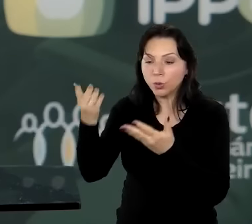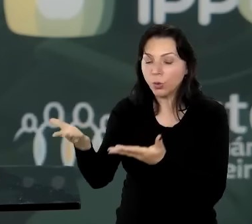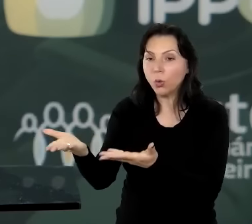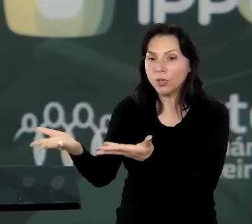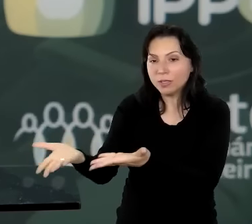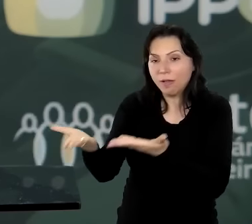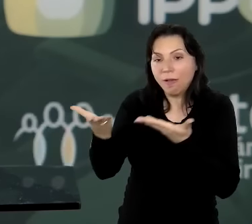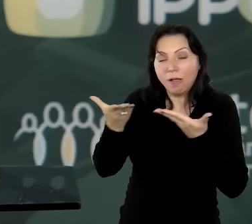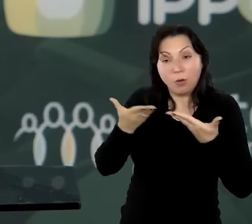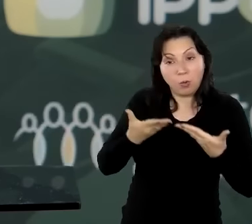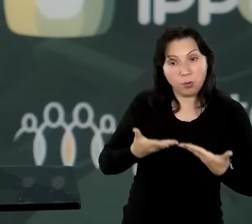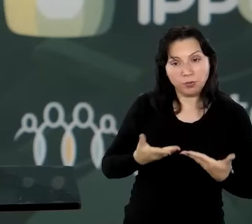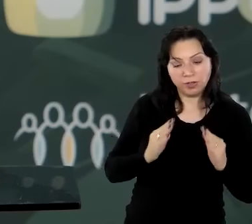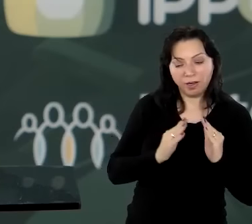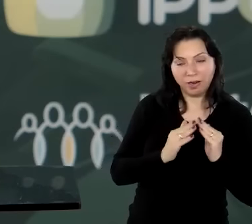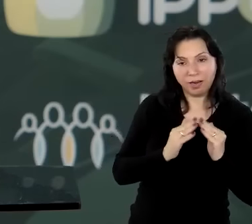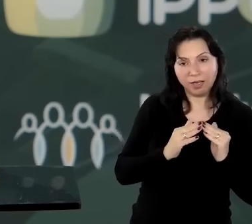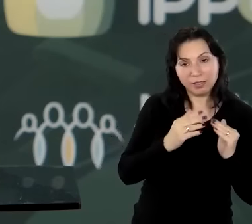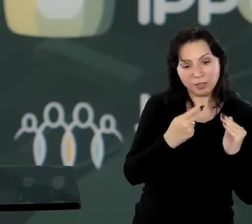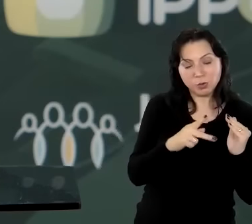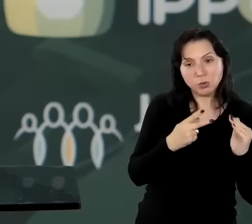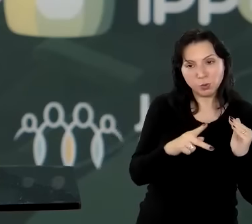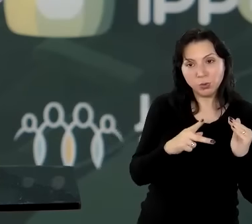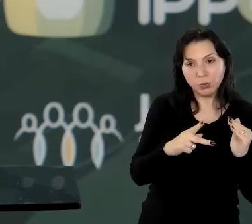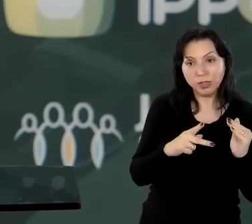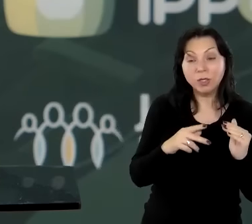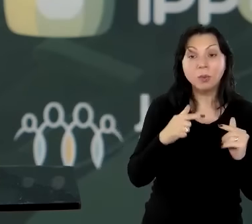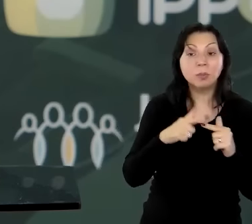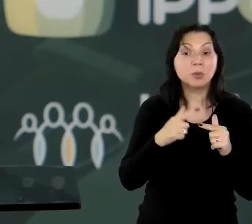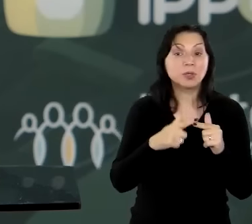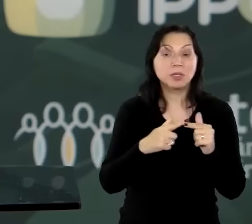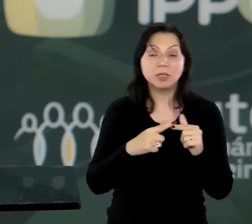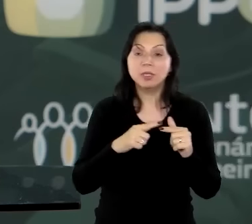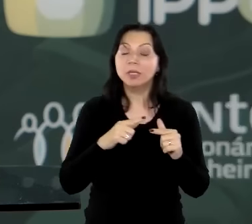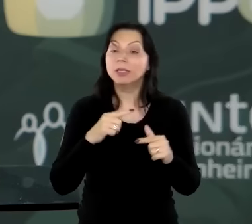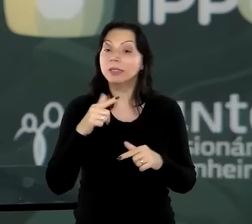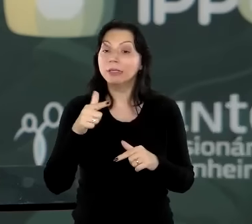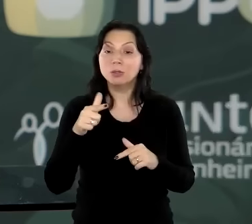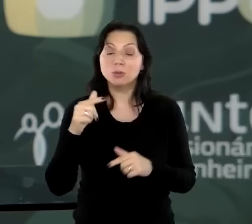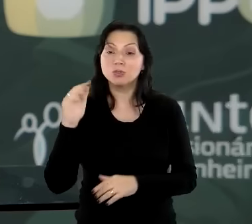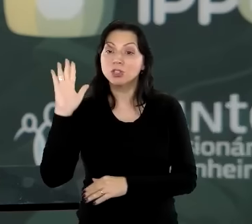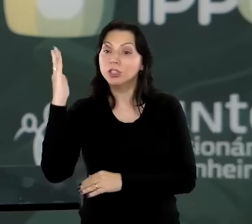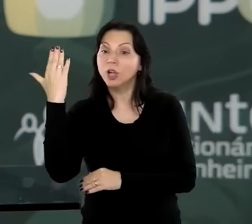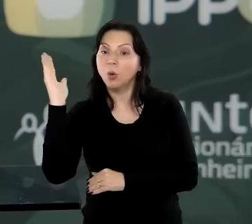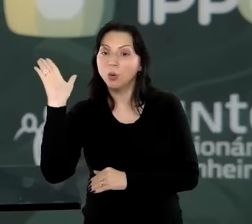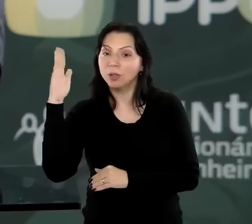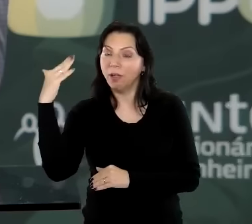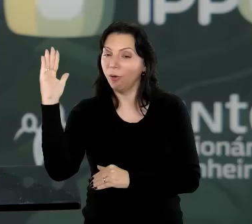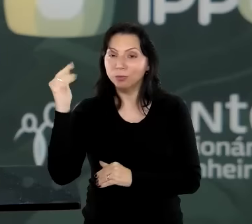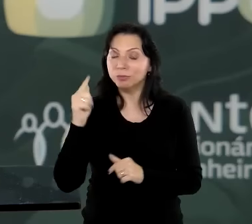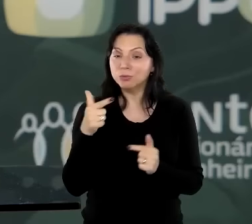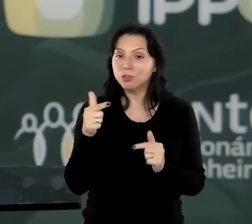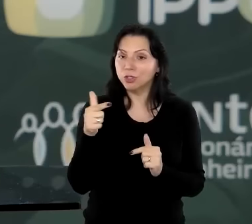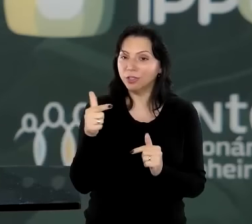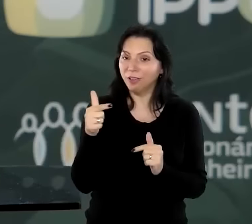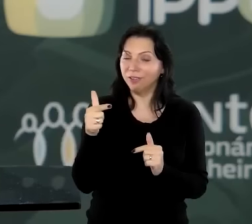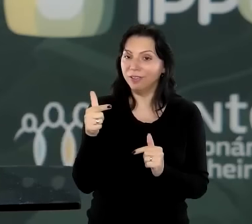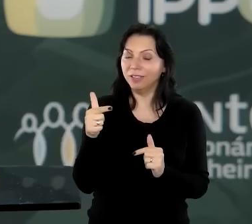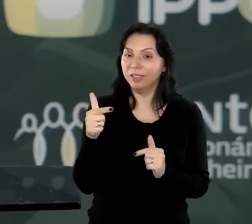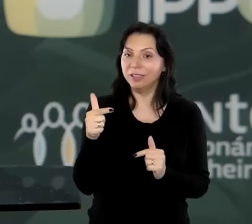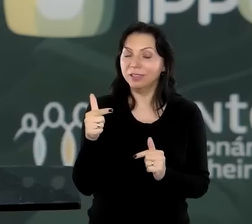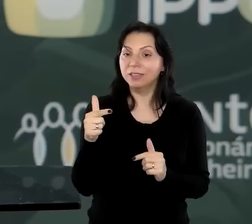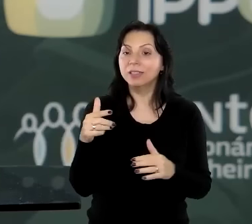hotéis, não tinha abrigos. As pensões que tinham eram poucas, eram sujas, eram mal faladas. E mais, os